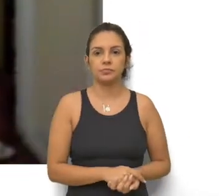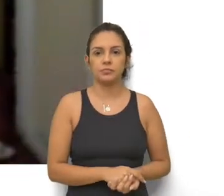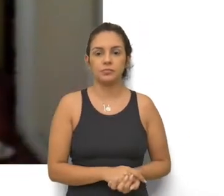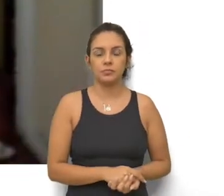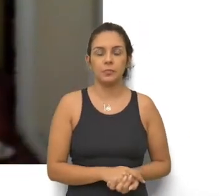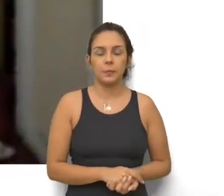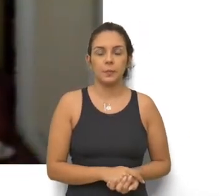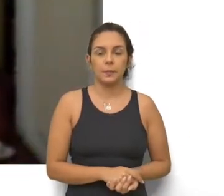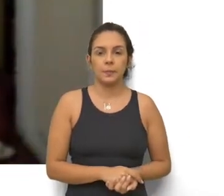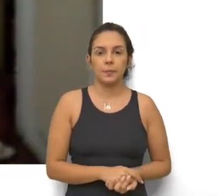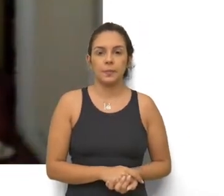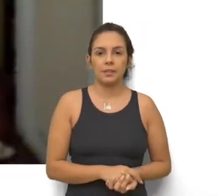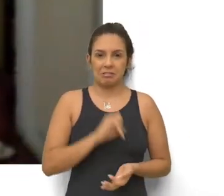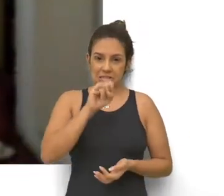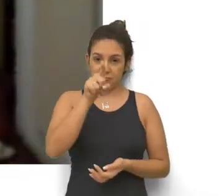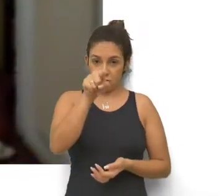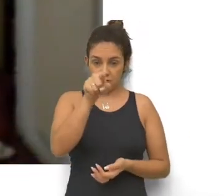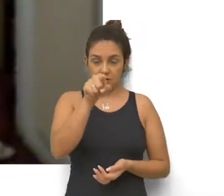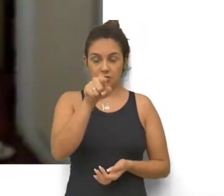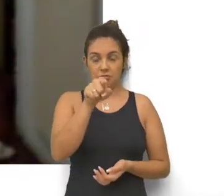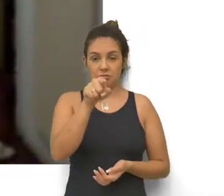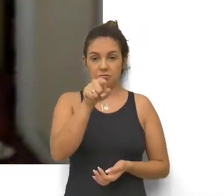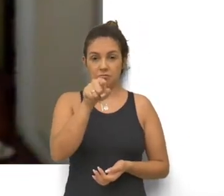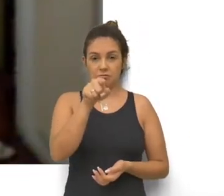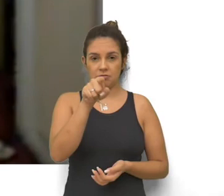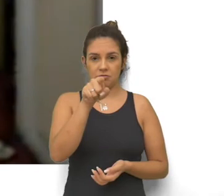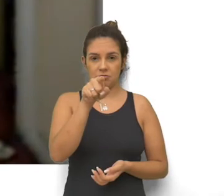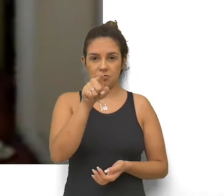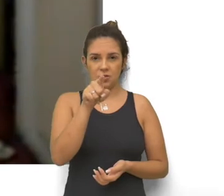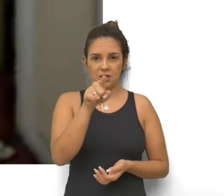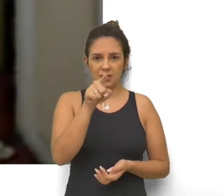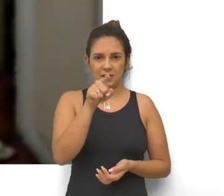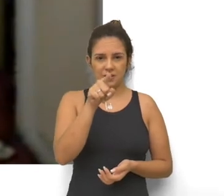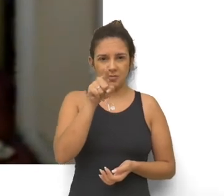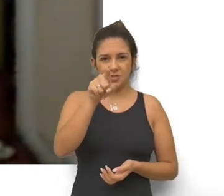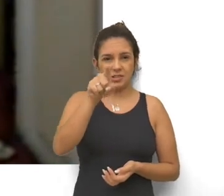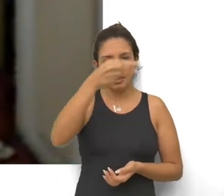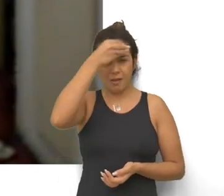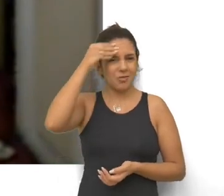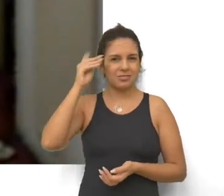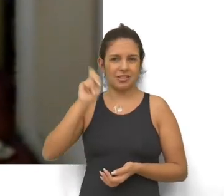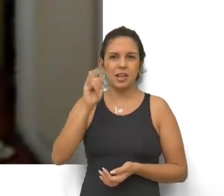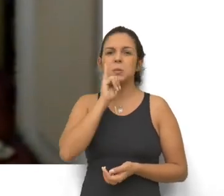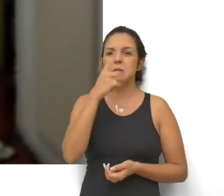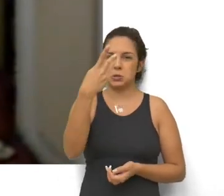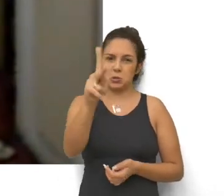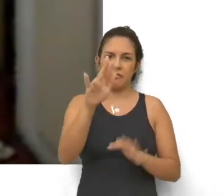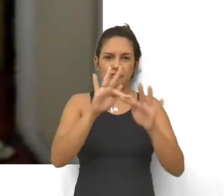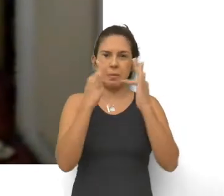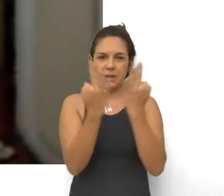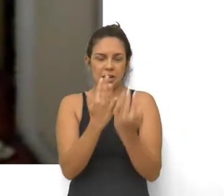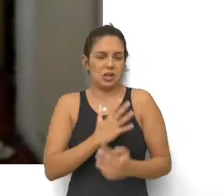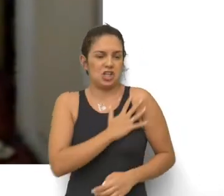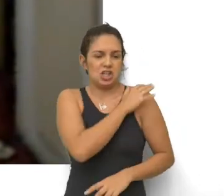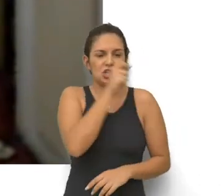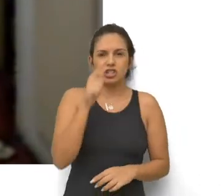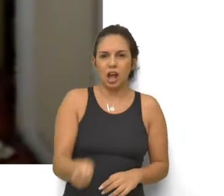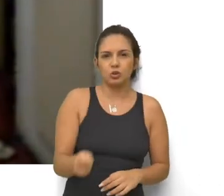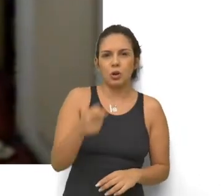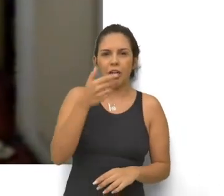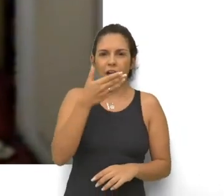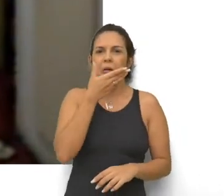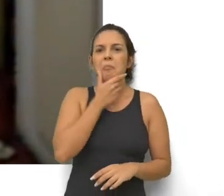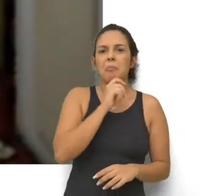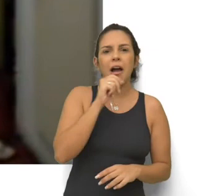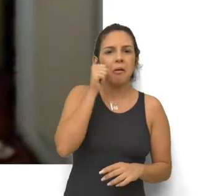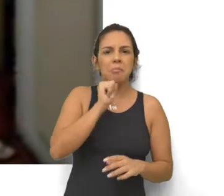agravo total. Se você não consegue deixar cair isso, principalmente porque aqui no Brasil foi o único país